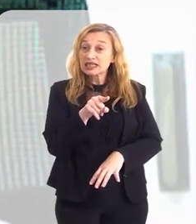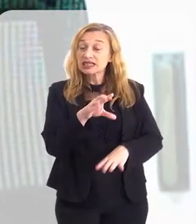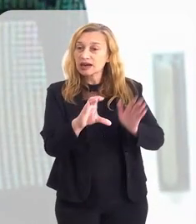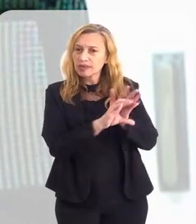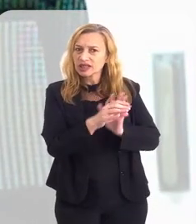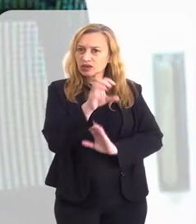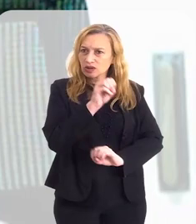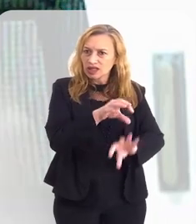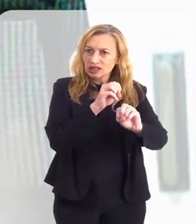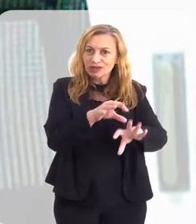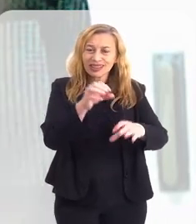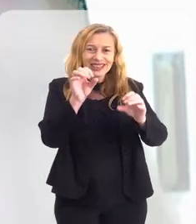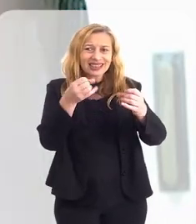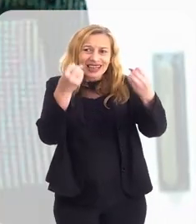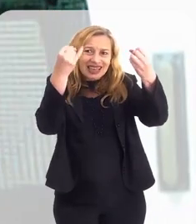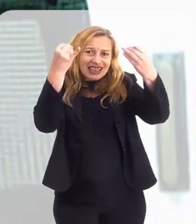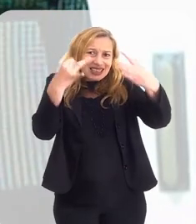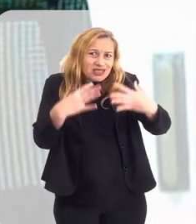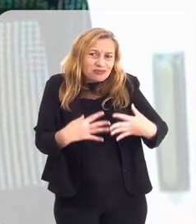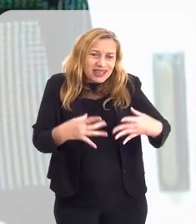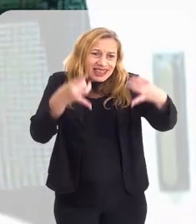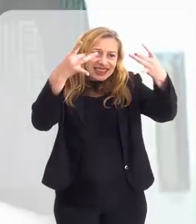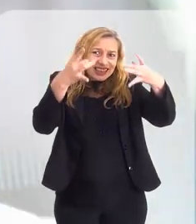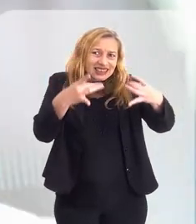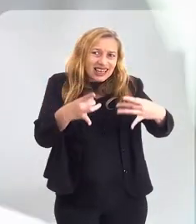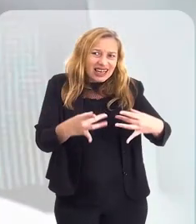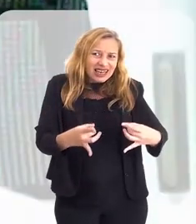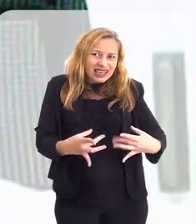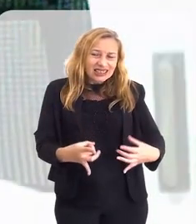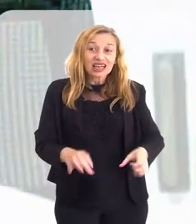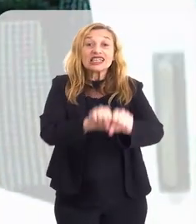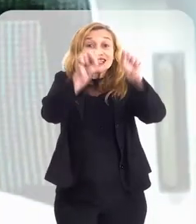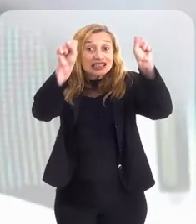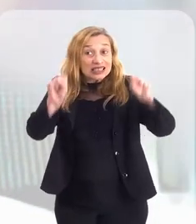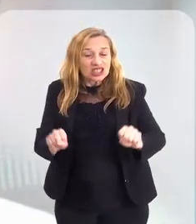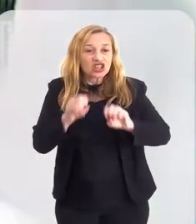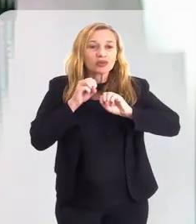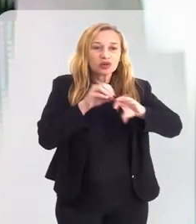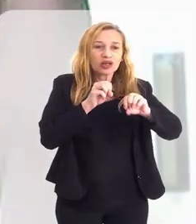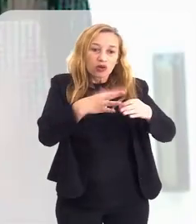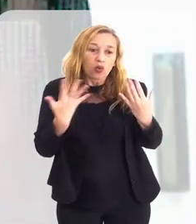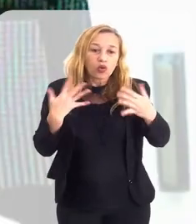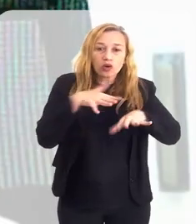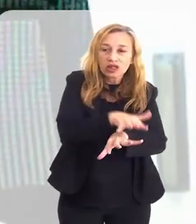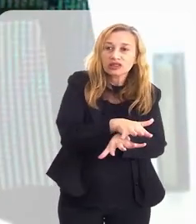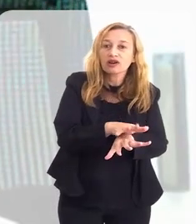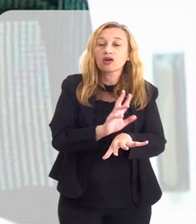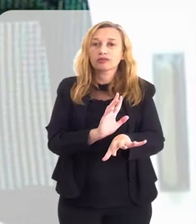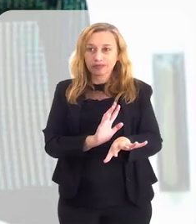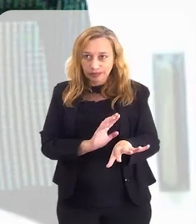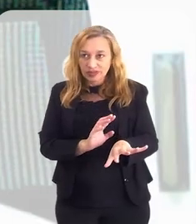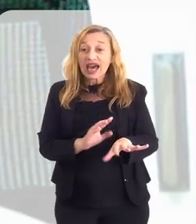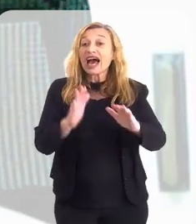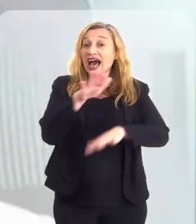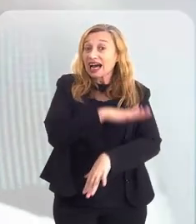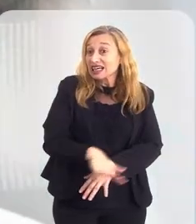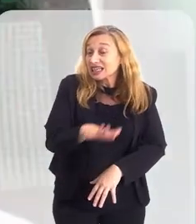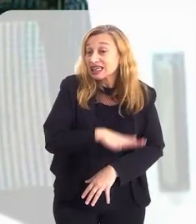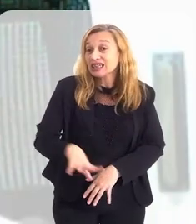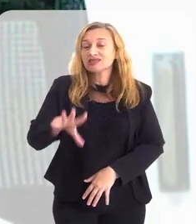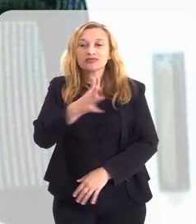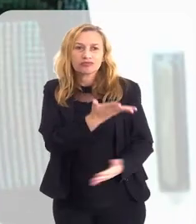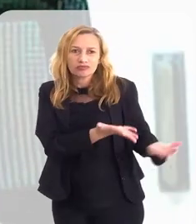nesse capítulo da educação está clara a orientação, Dani. A orientação é sistema educacional inclusivo, ou seja, né,